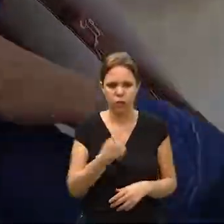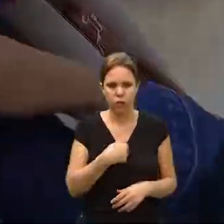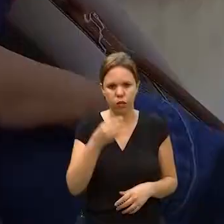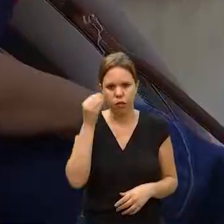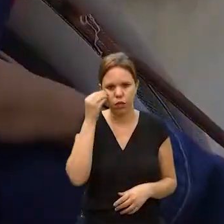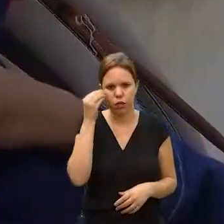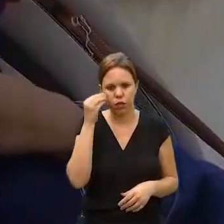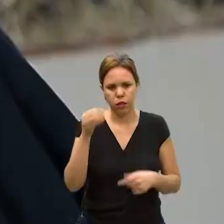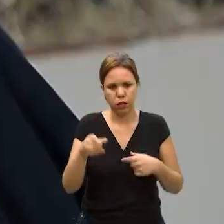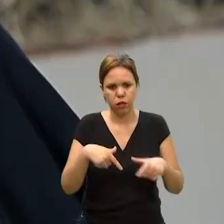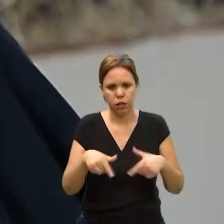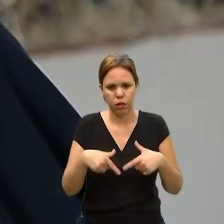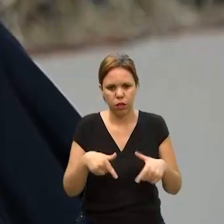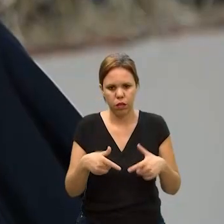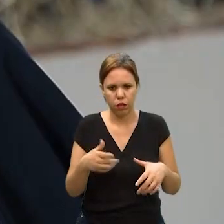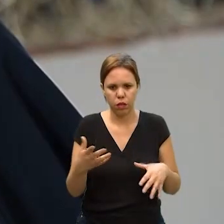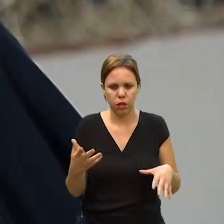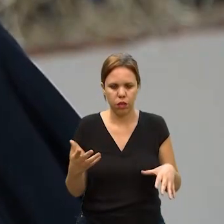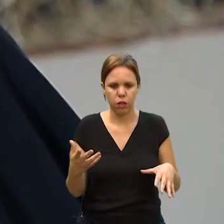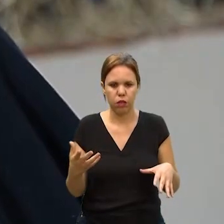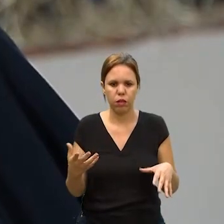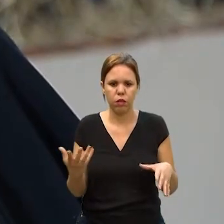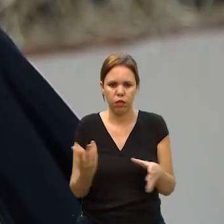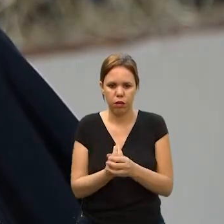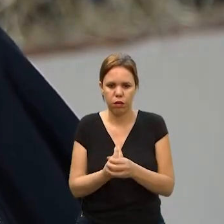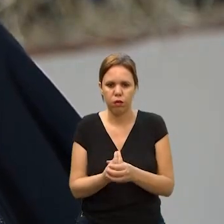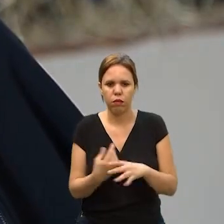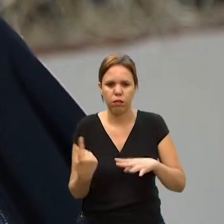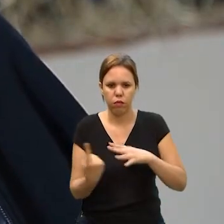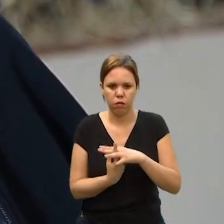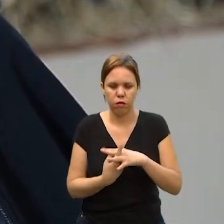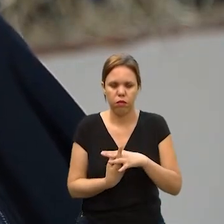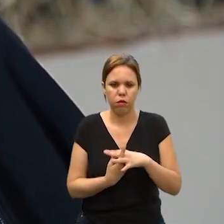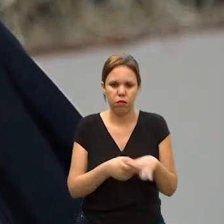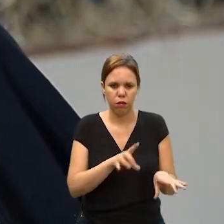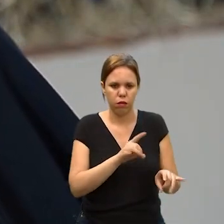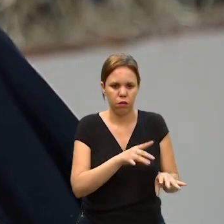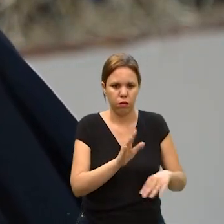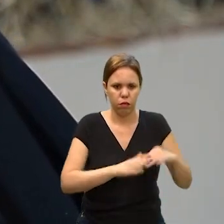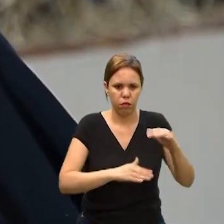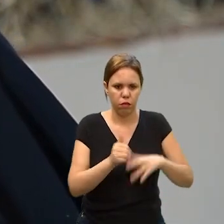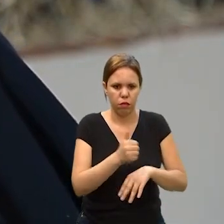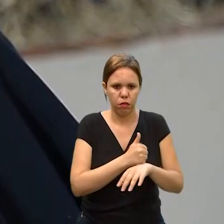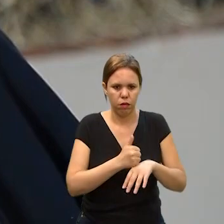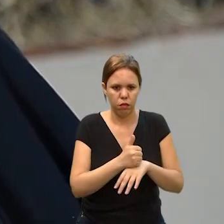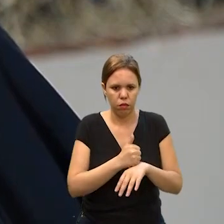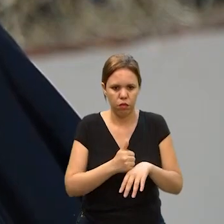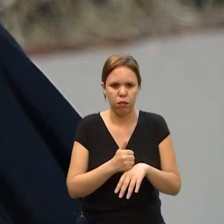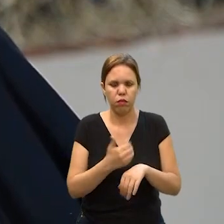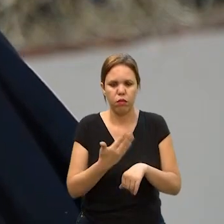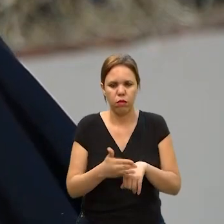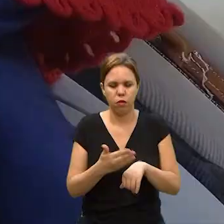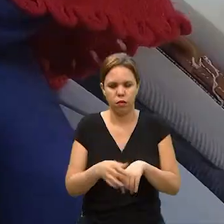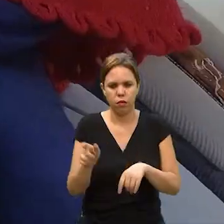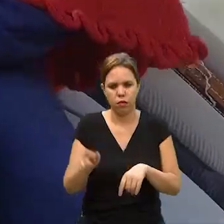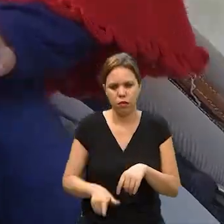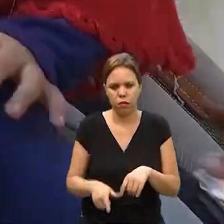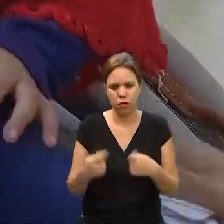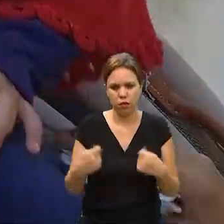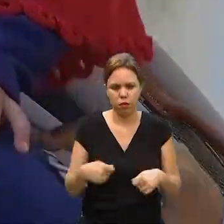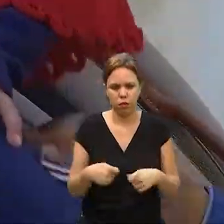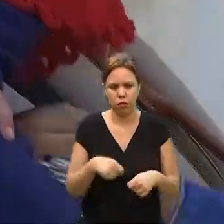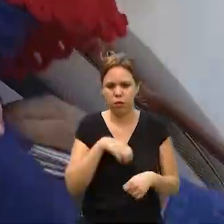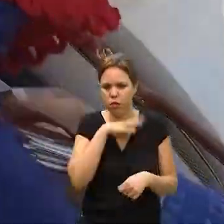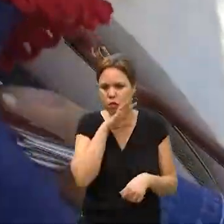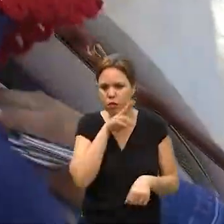a gente está tendo um trabalho integrado entre os técnicos e o praticante. E os animais